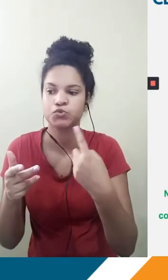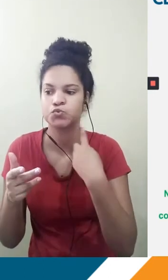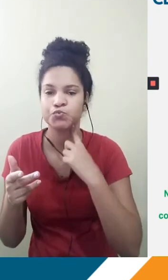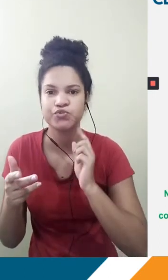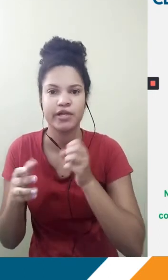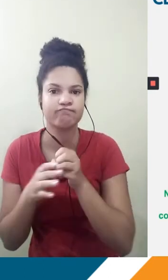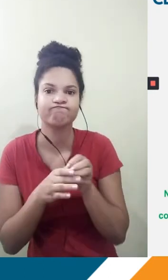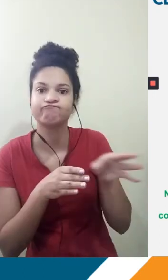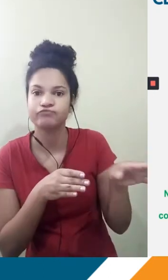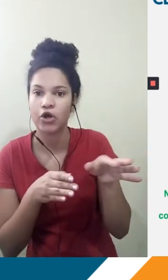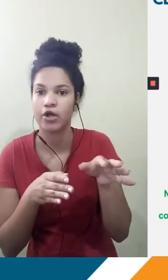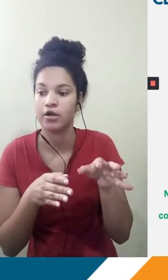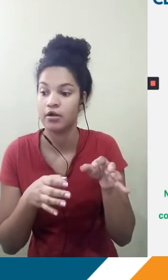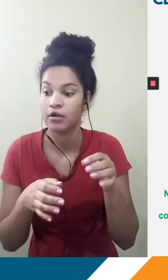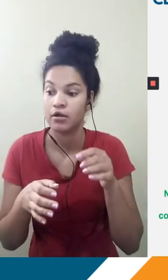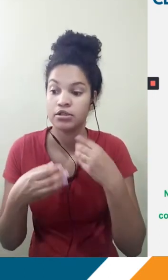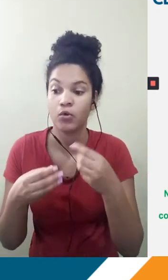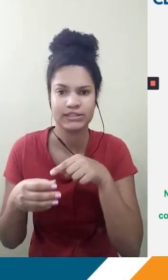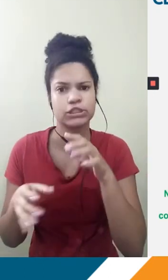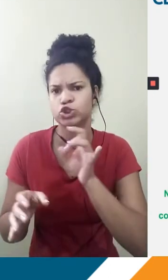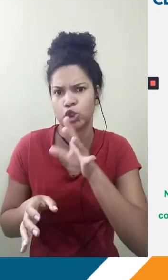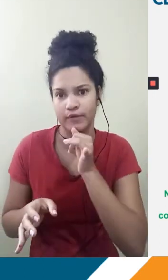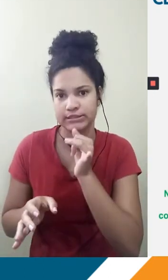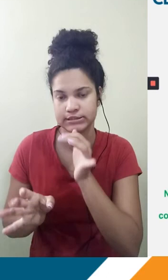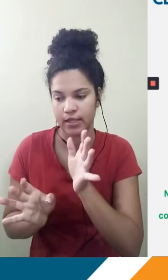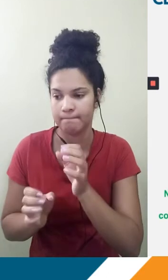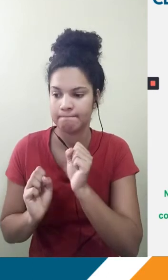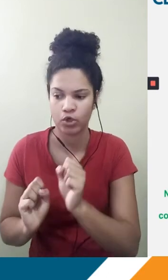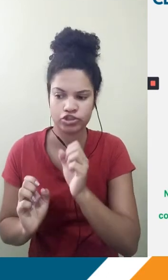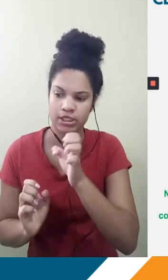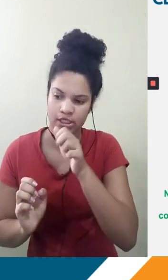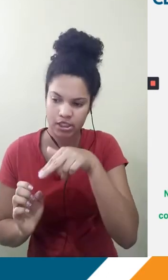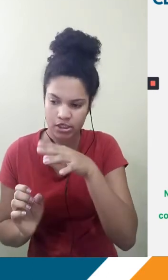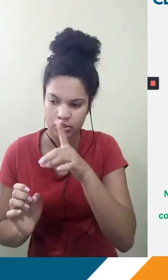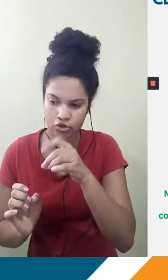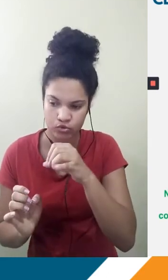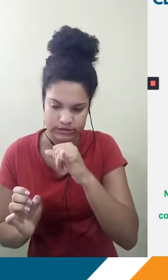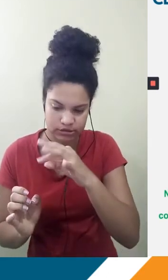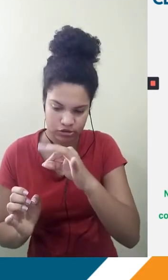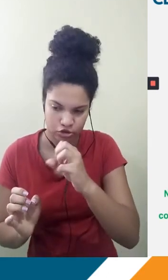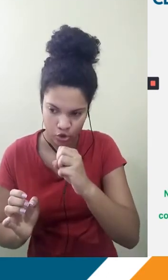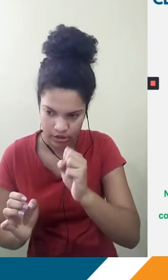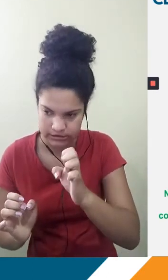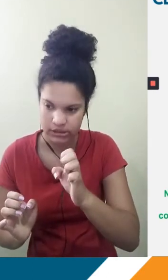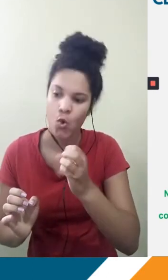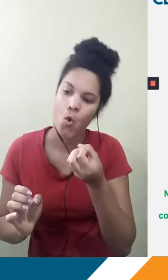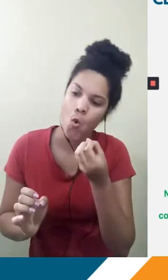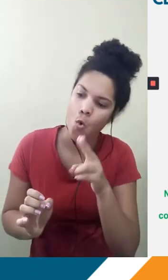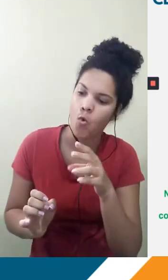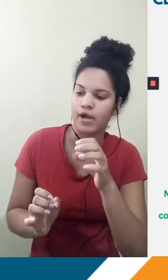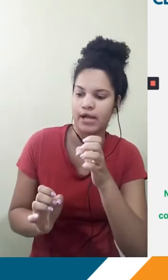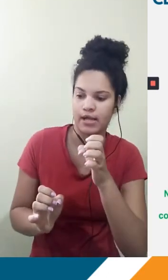de endocitose ou de exocitose, quando moléculas são liberadas pelas células também, como, por